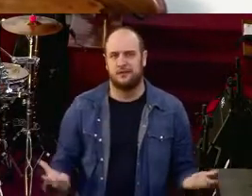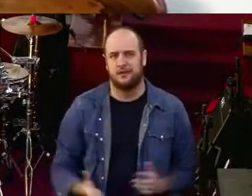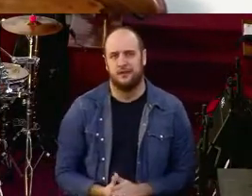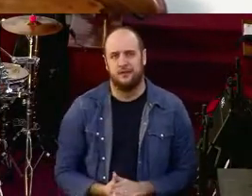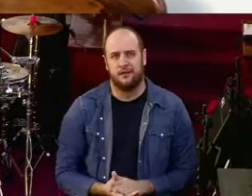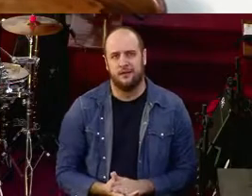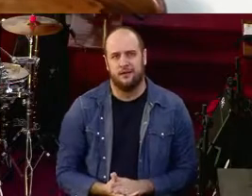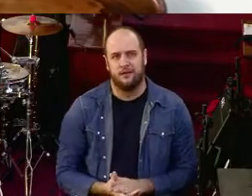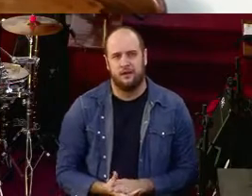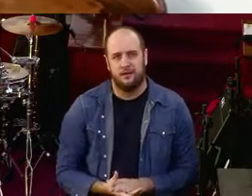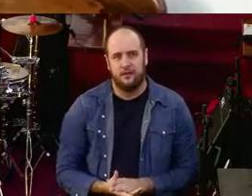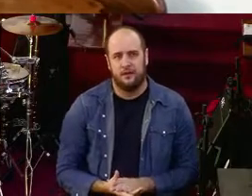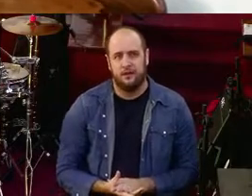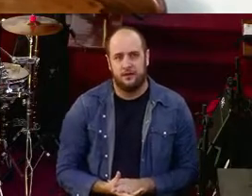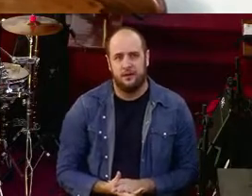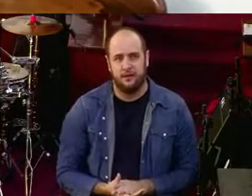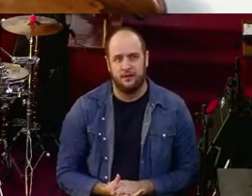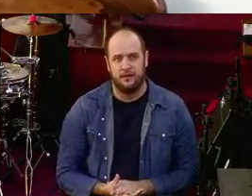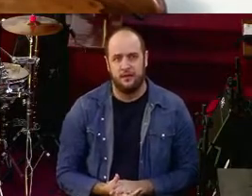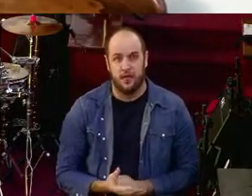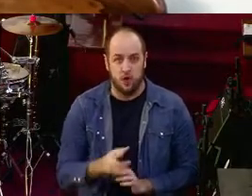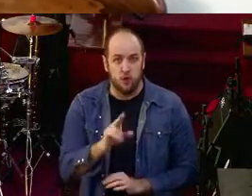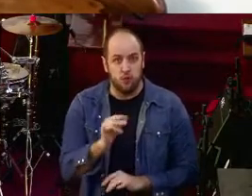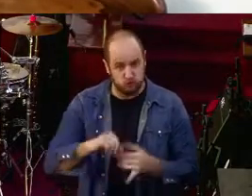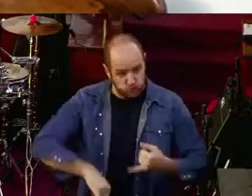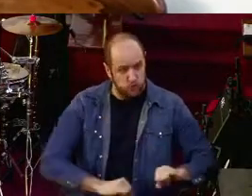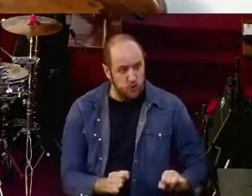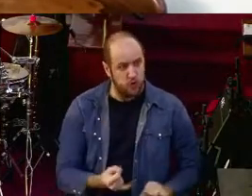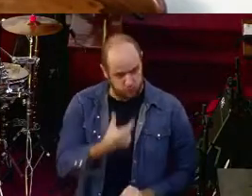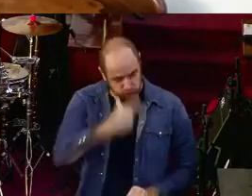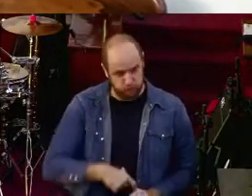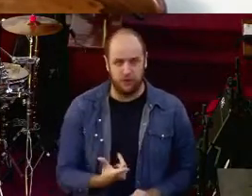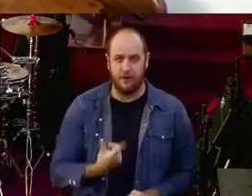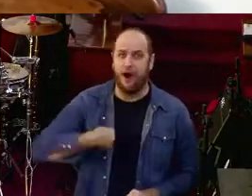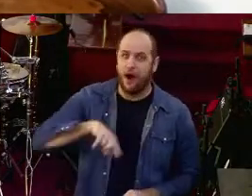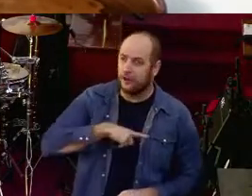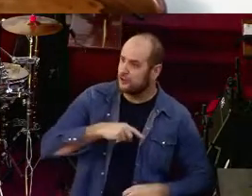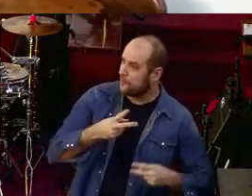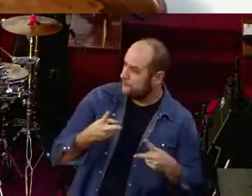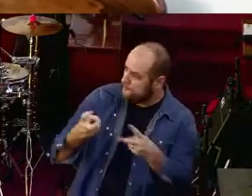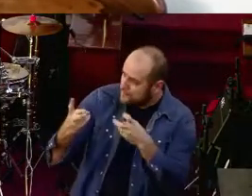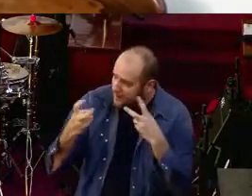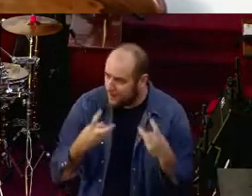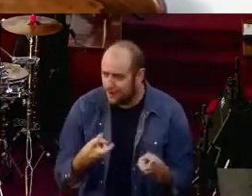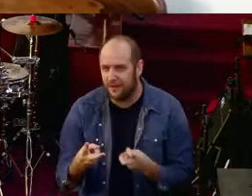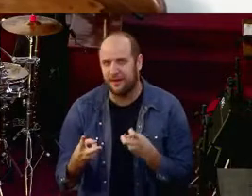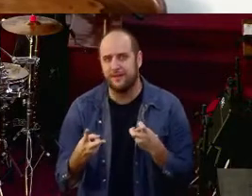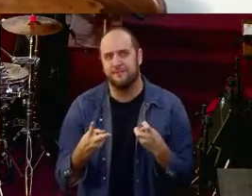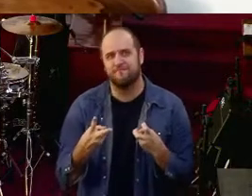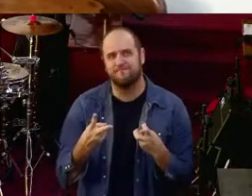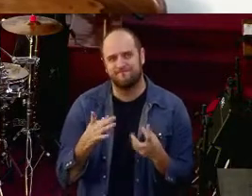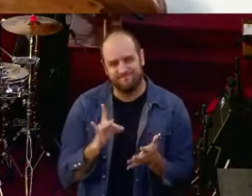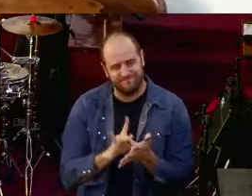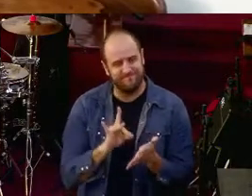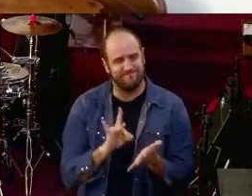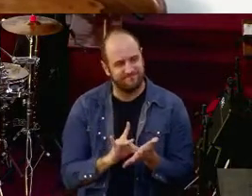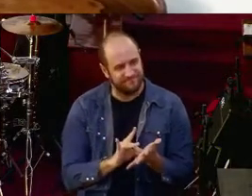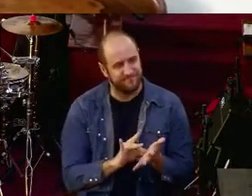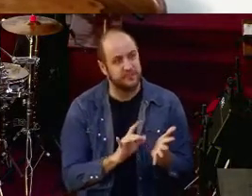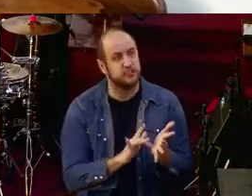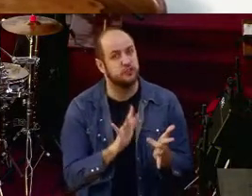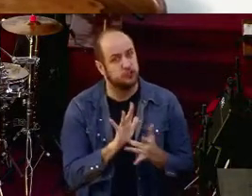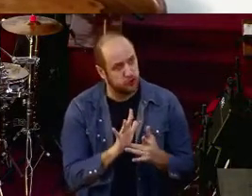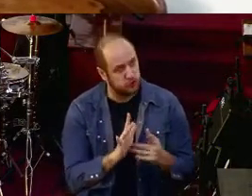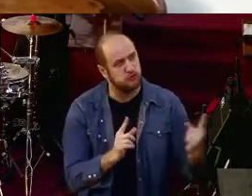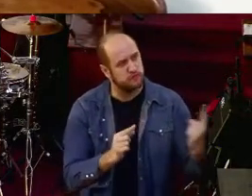estou enfatizando a ênfase de João, para que nós percebamos que, certamente, para Jesus insistir